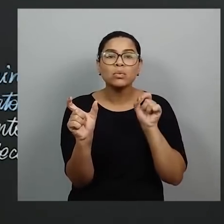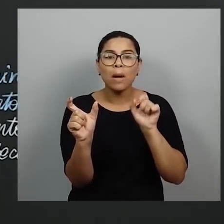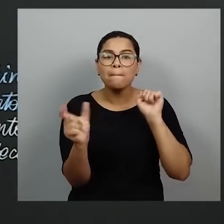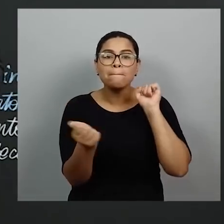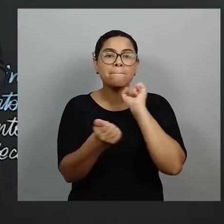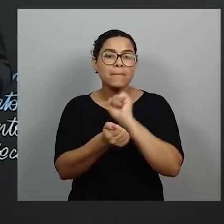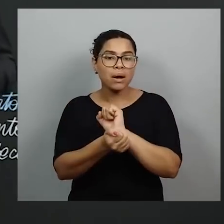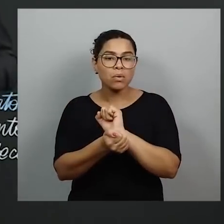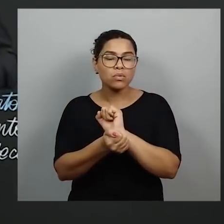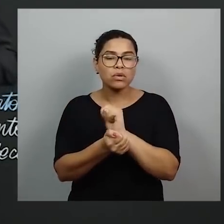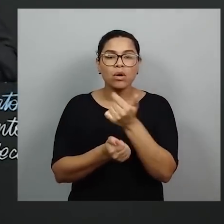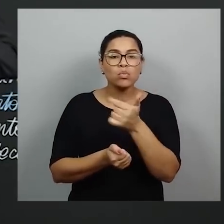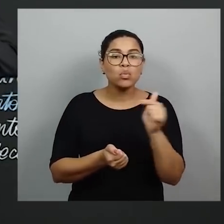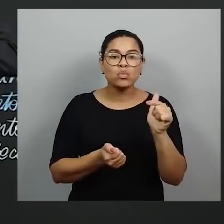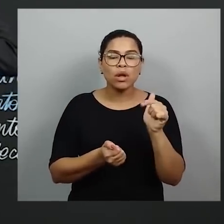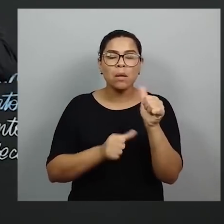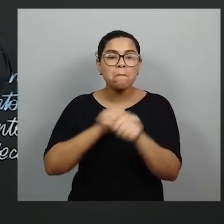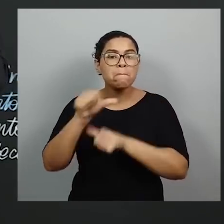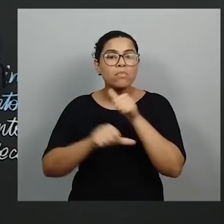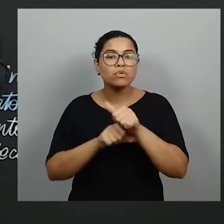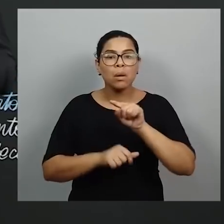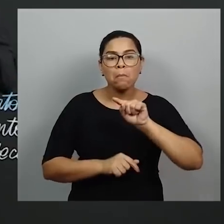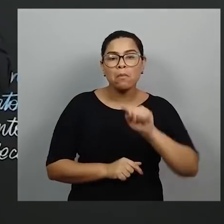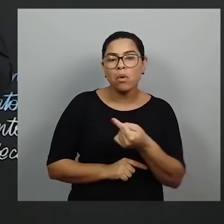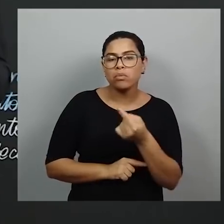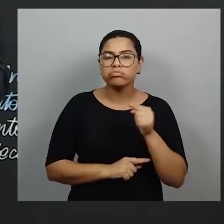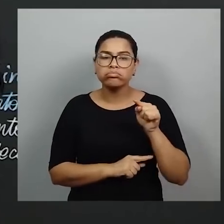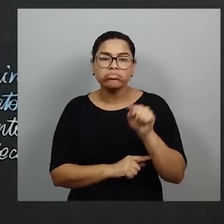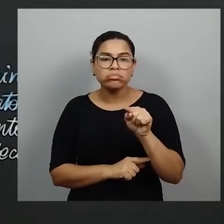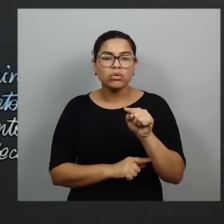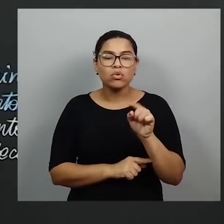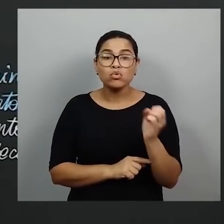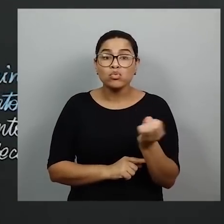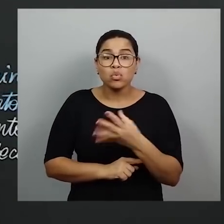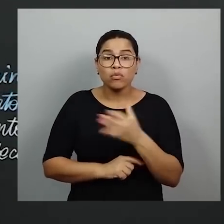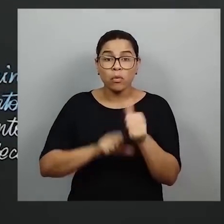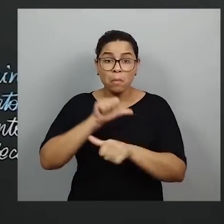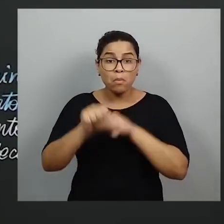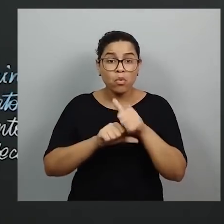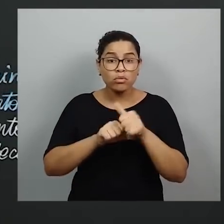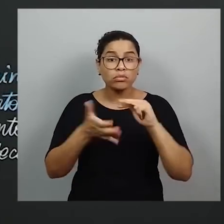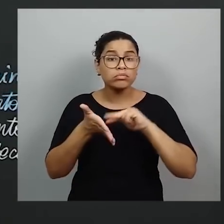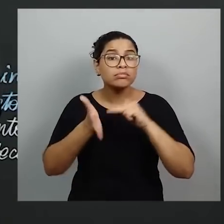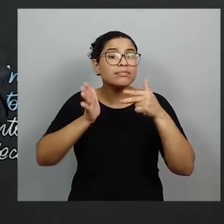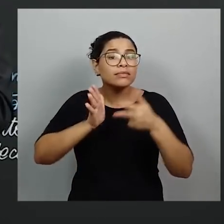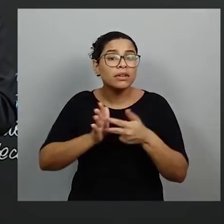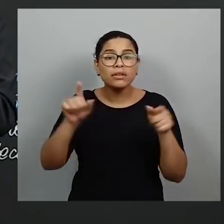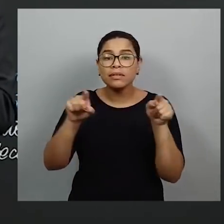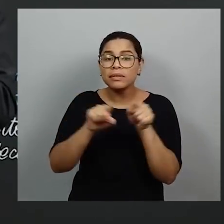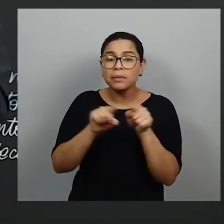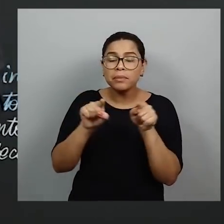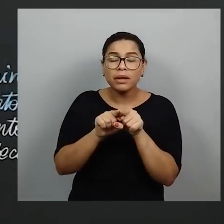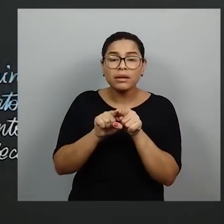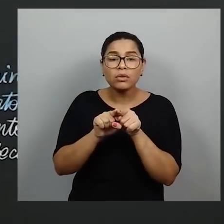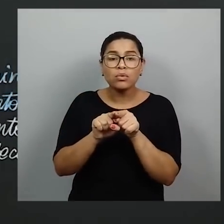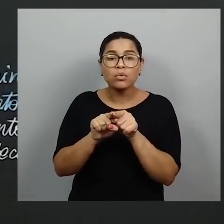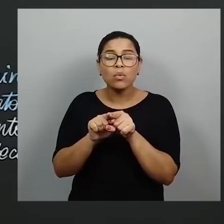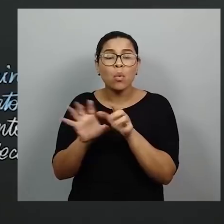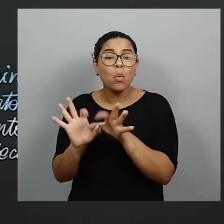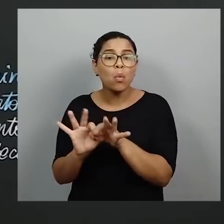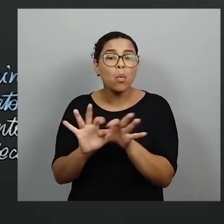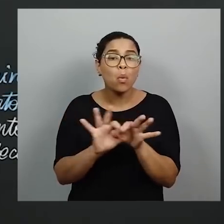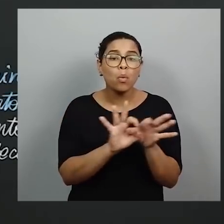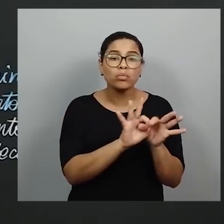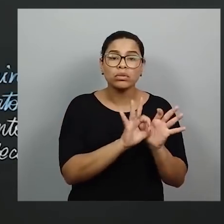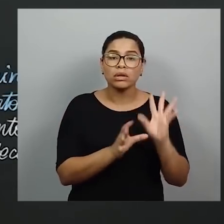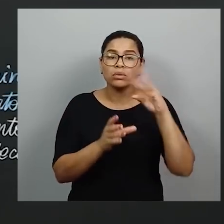de pausa, ou seja, não há alterações de pontuação, não há recorrências novas que alterem essa relação, exatamente porque há a preposição